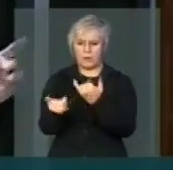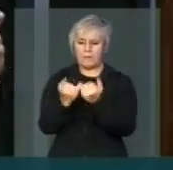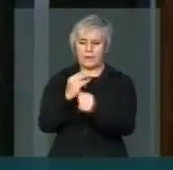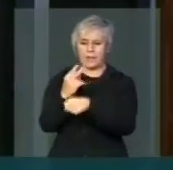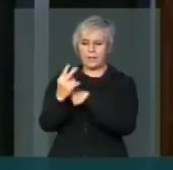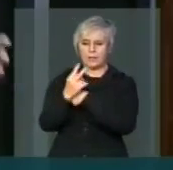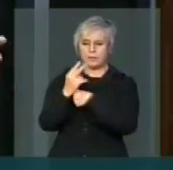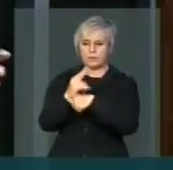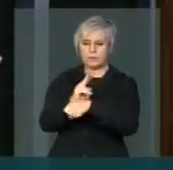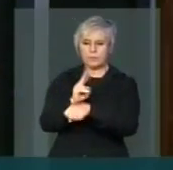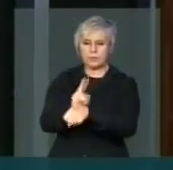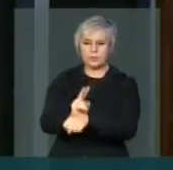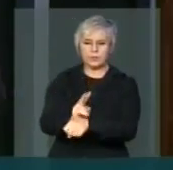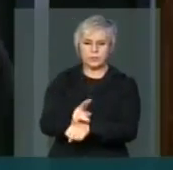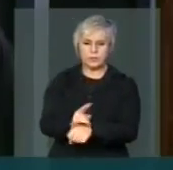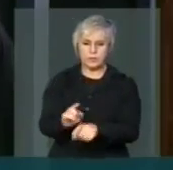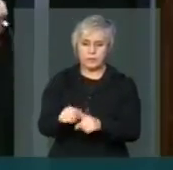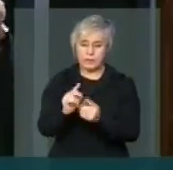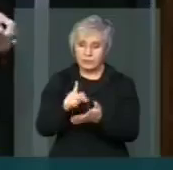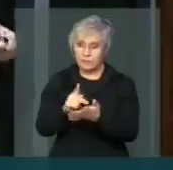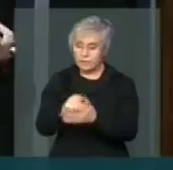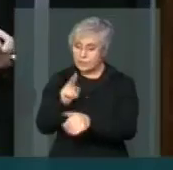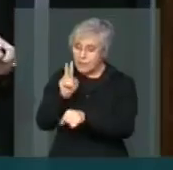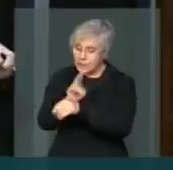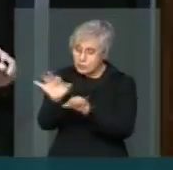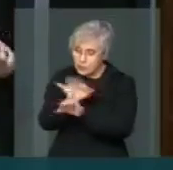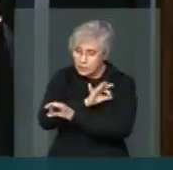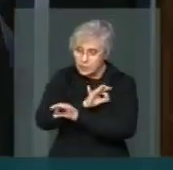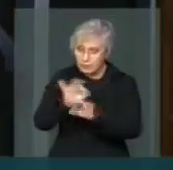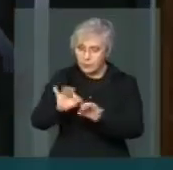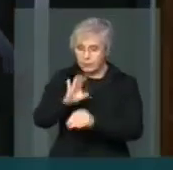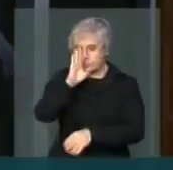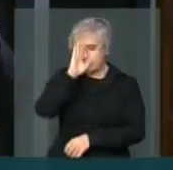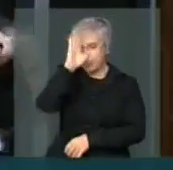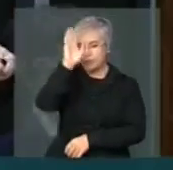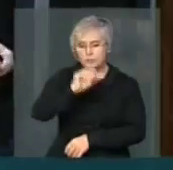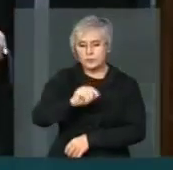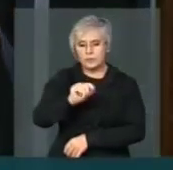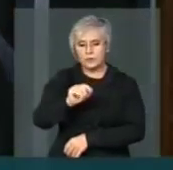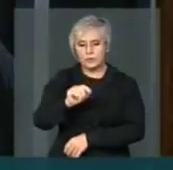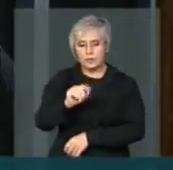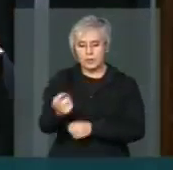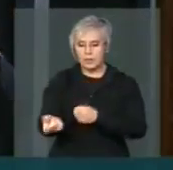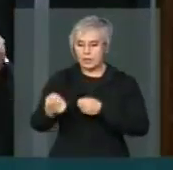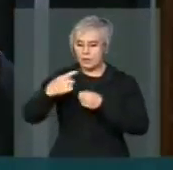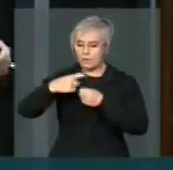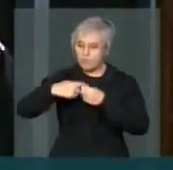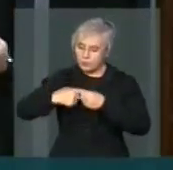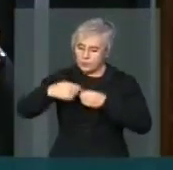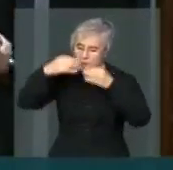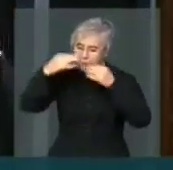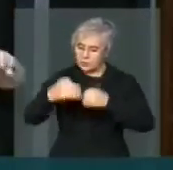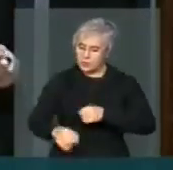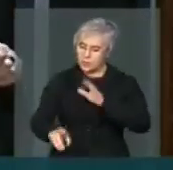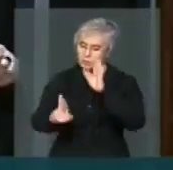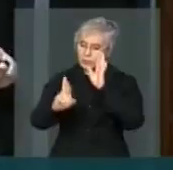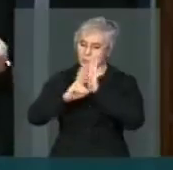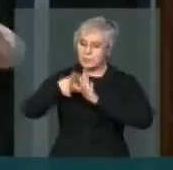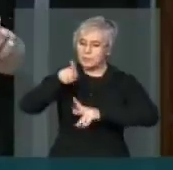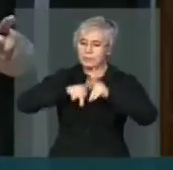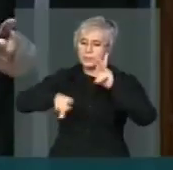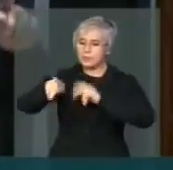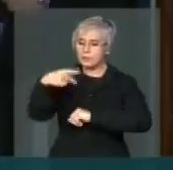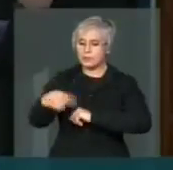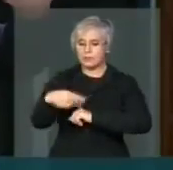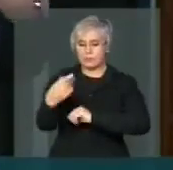que, na verdade, não protege a missão fundamental, que é o resgate da representação popular.